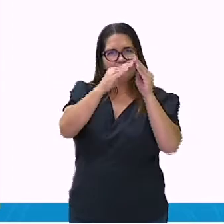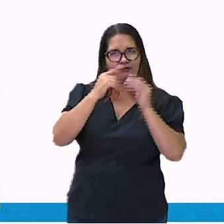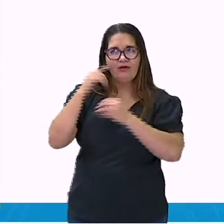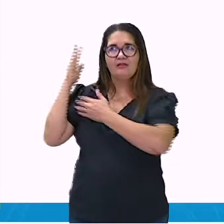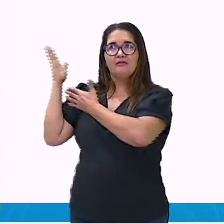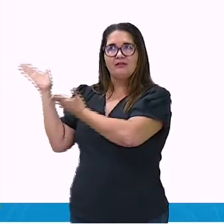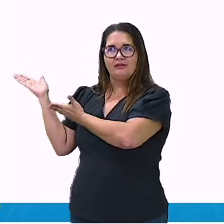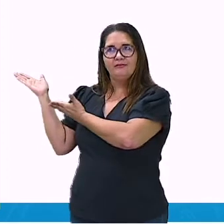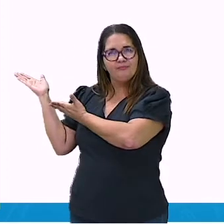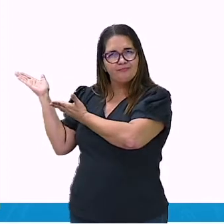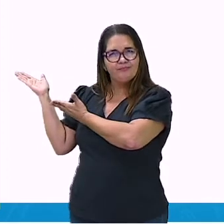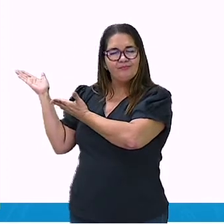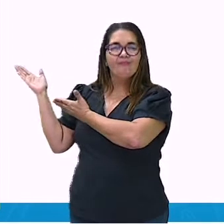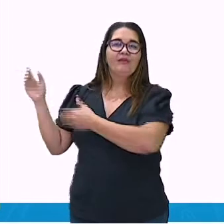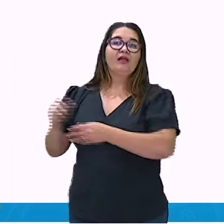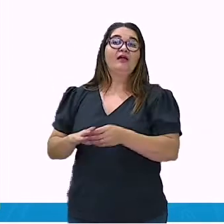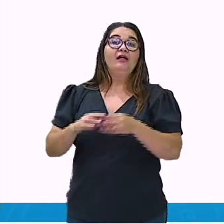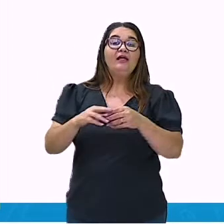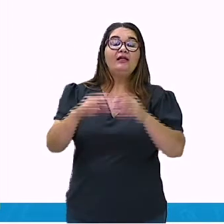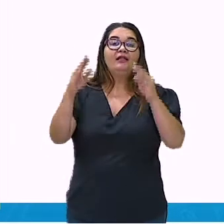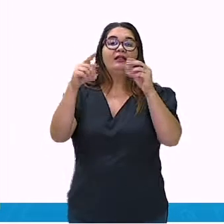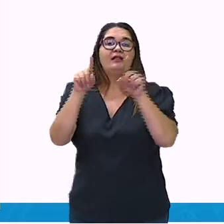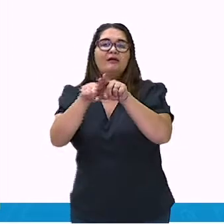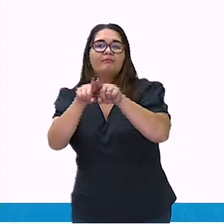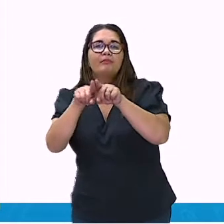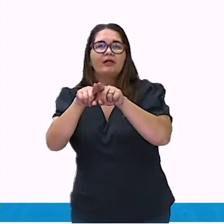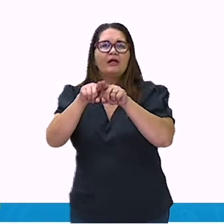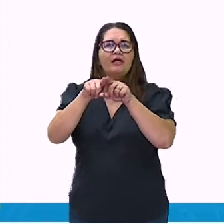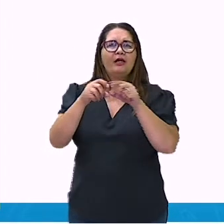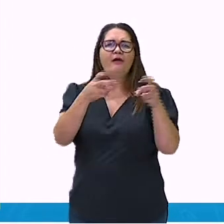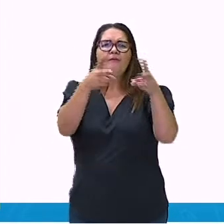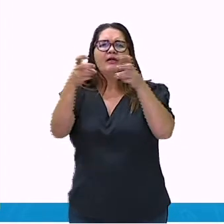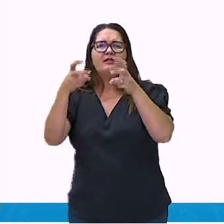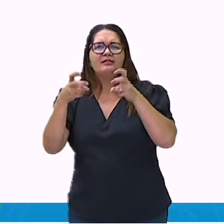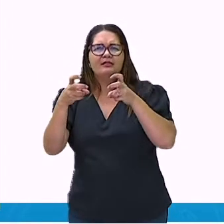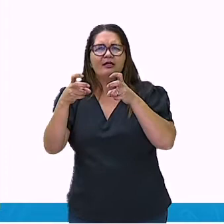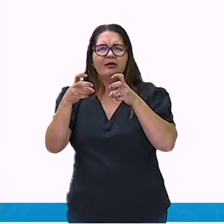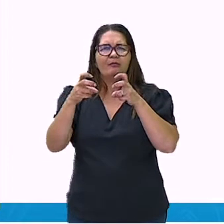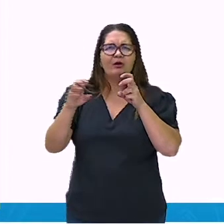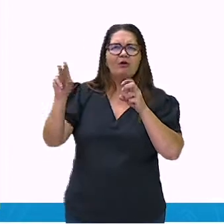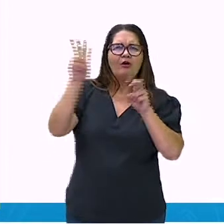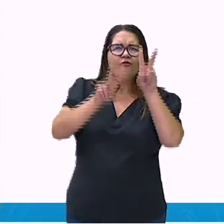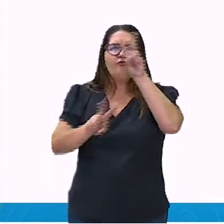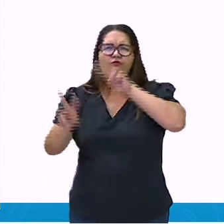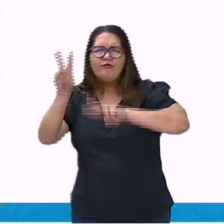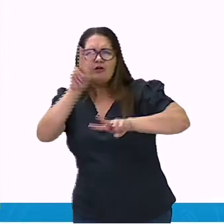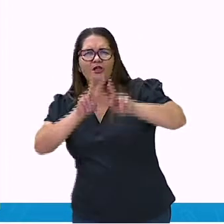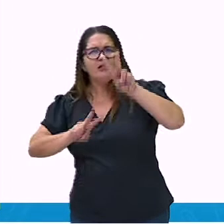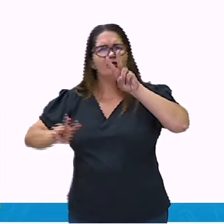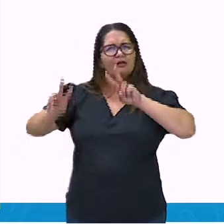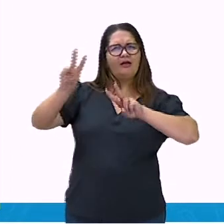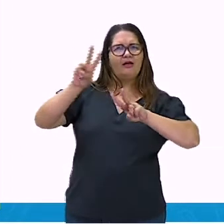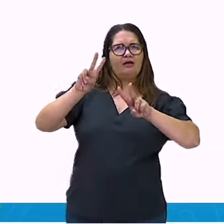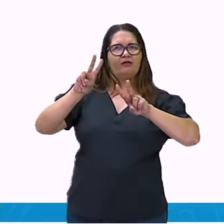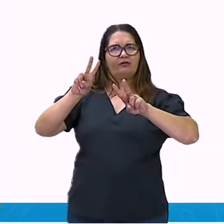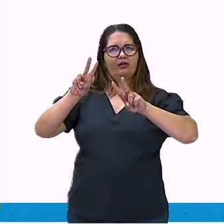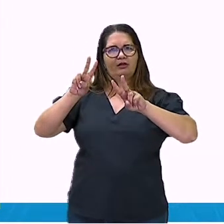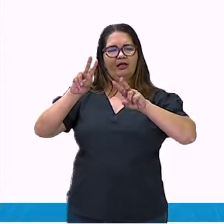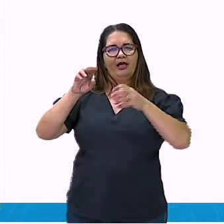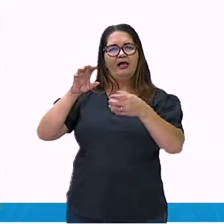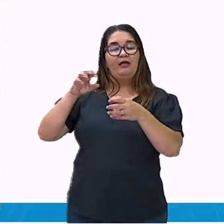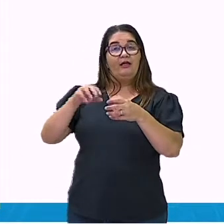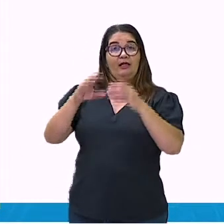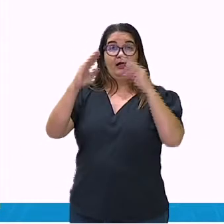de plantação de cana. Para suprir as necessidades de alimentação dos